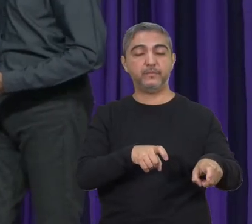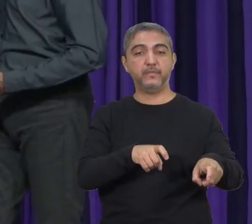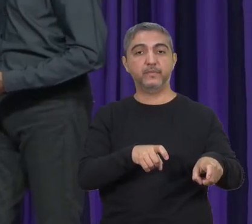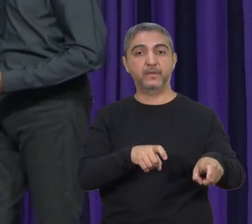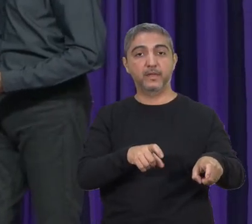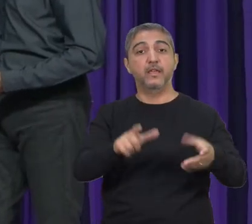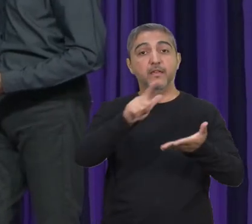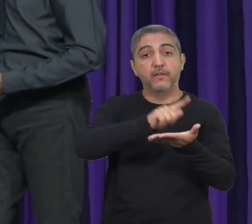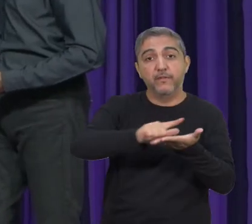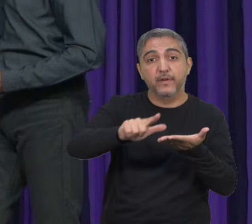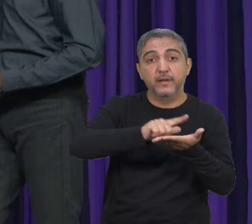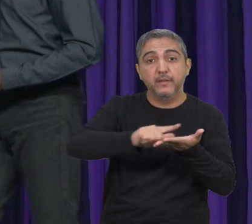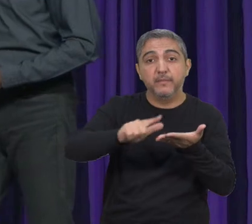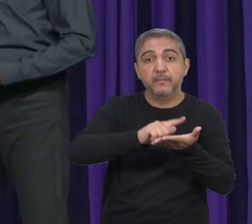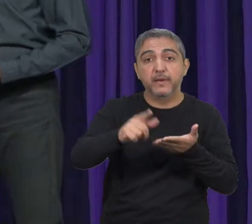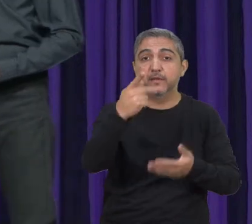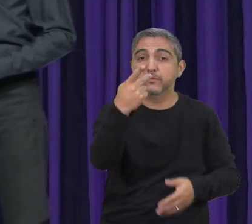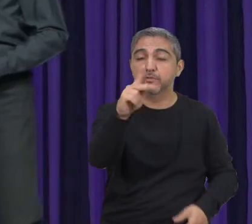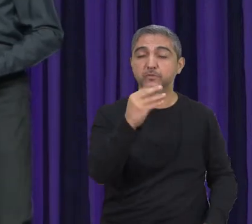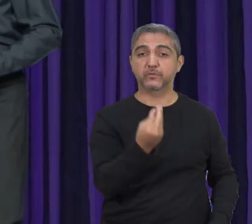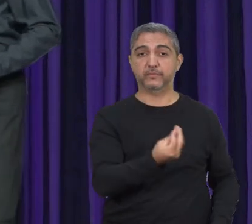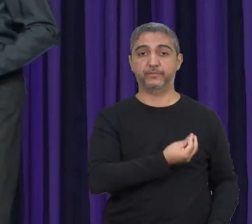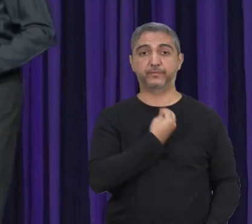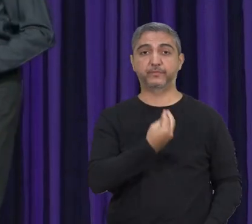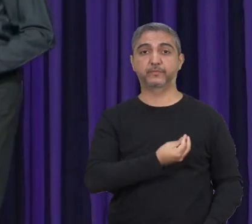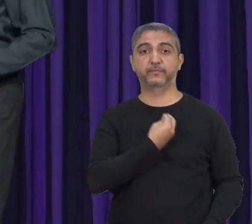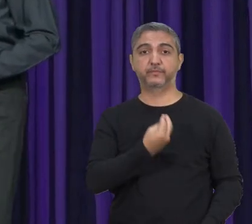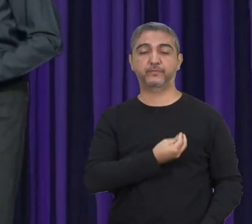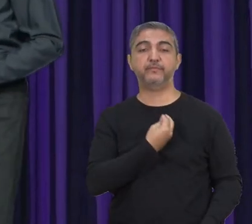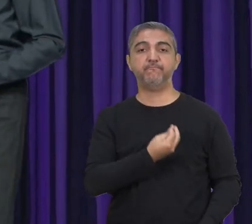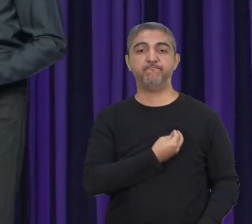sua vida, mesmo que isso doa no momento.